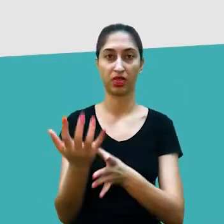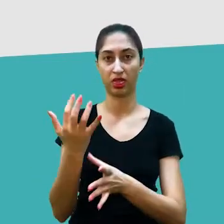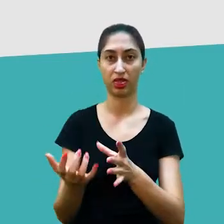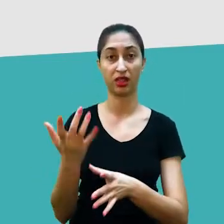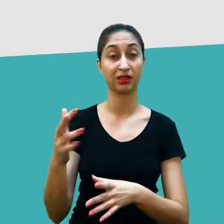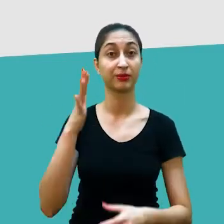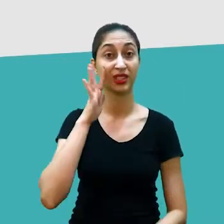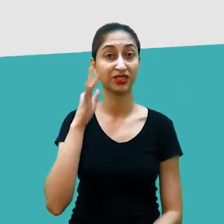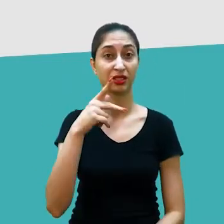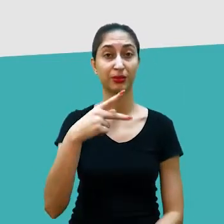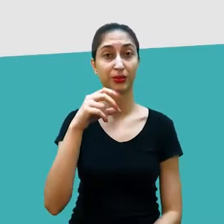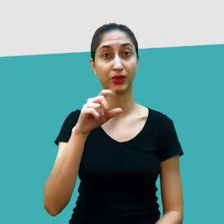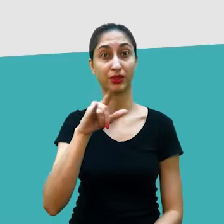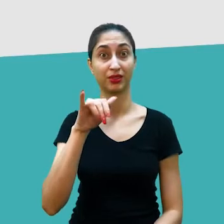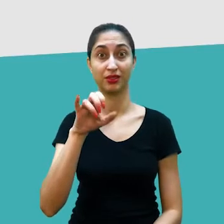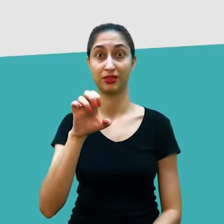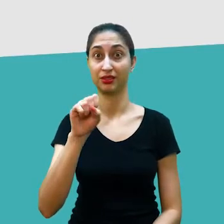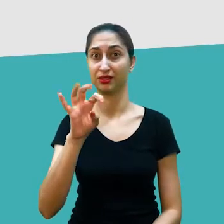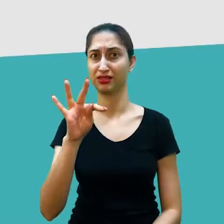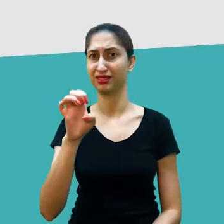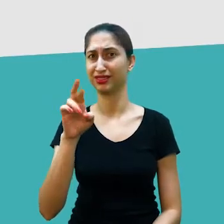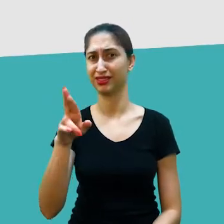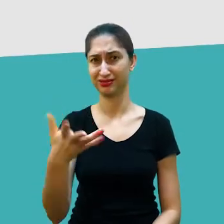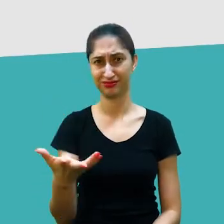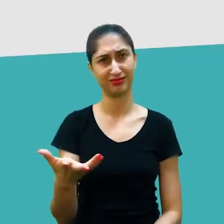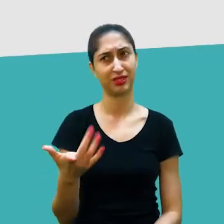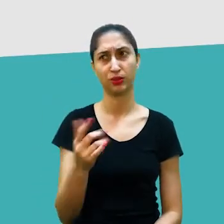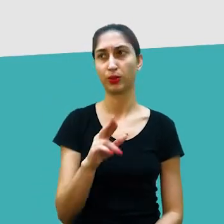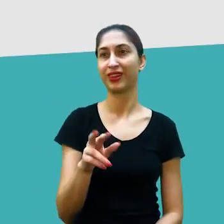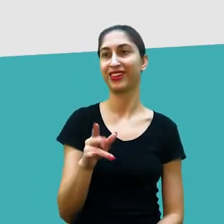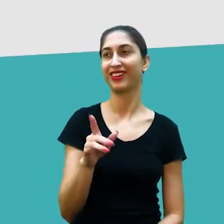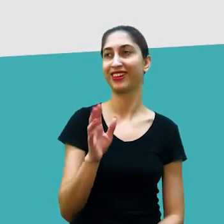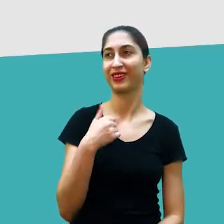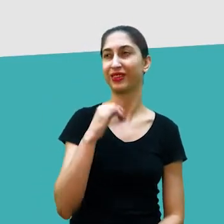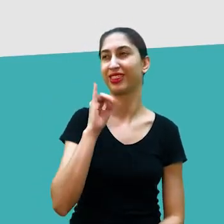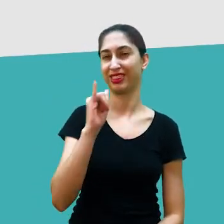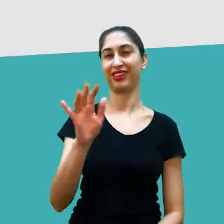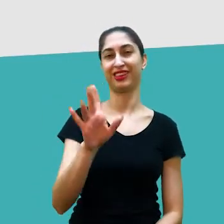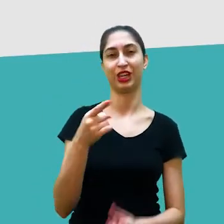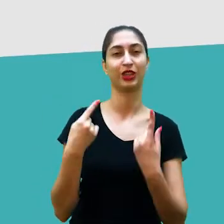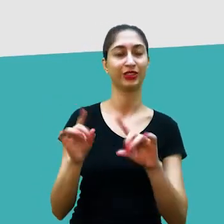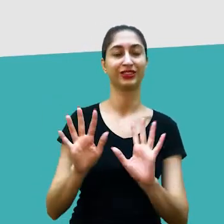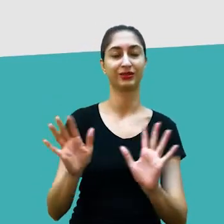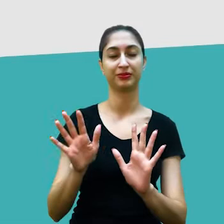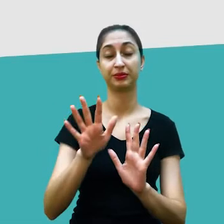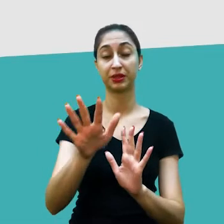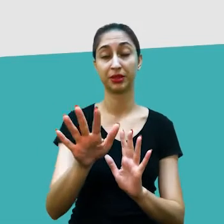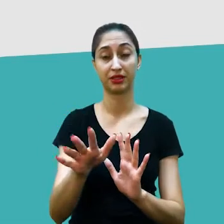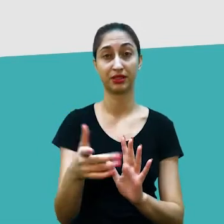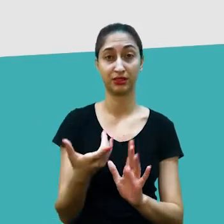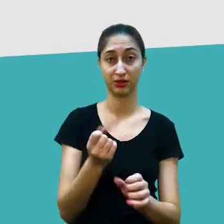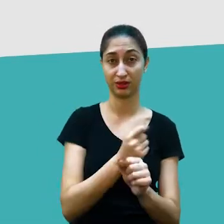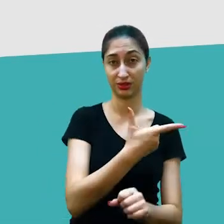de poliéster que a gente tem hoje, sem falar mal do poliéster, mas a quantidade de que a gente ampliou dos 2000 para